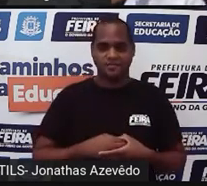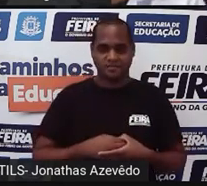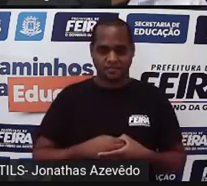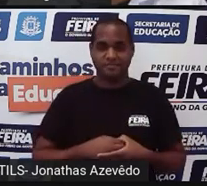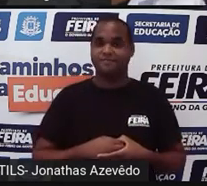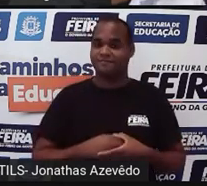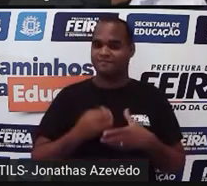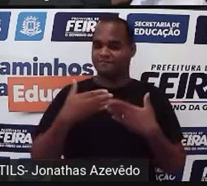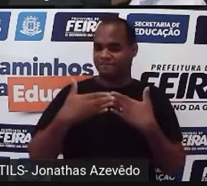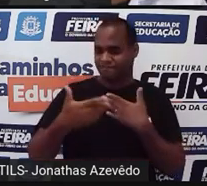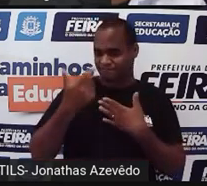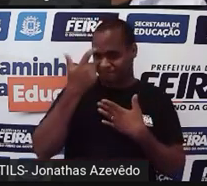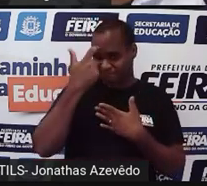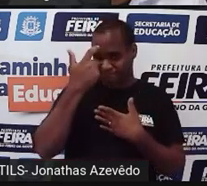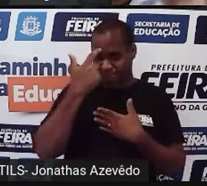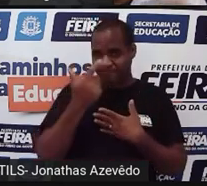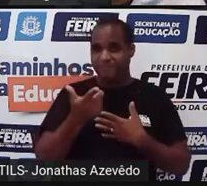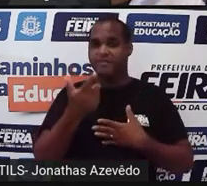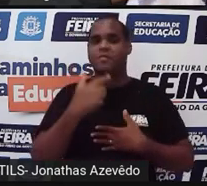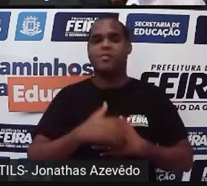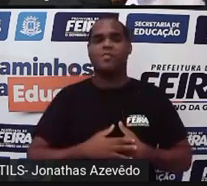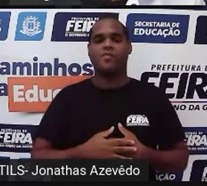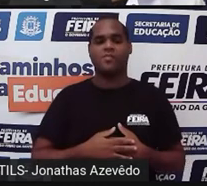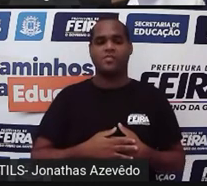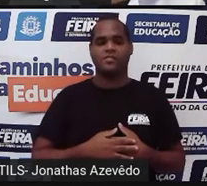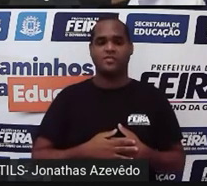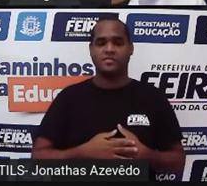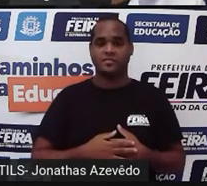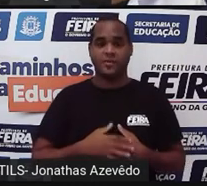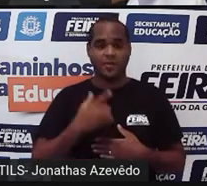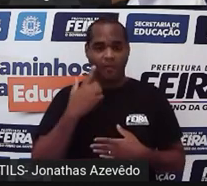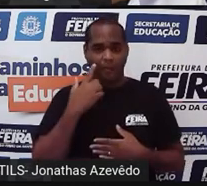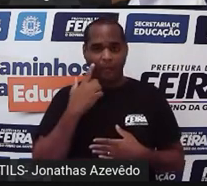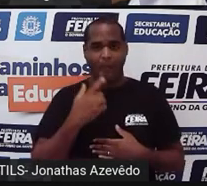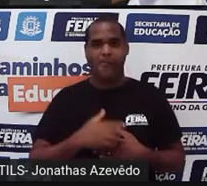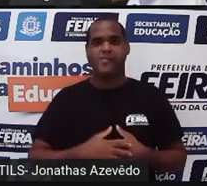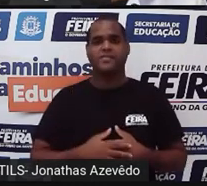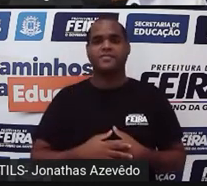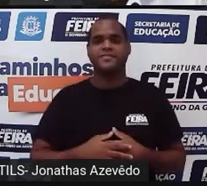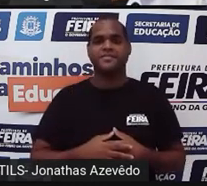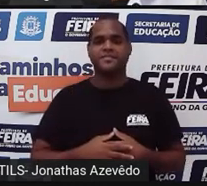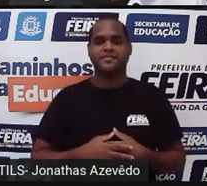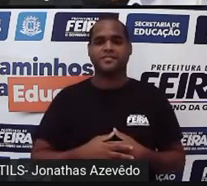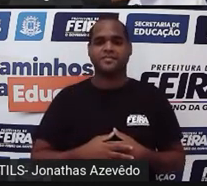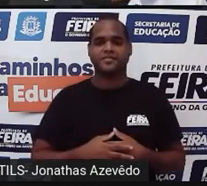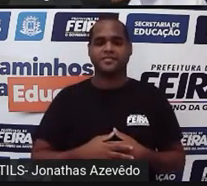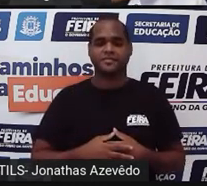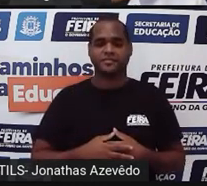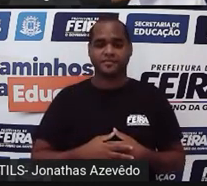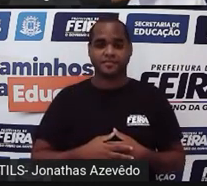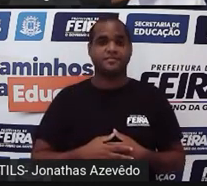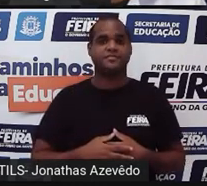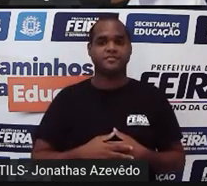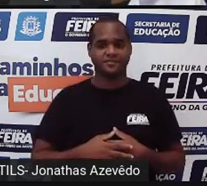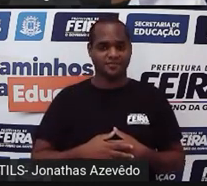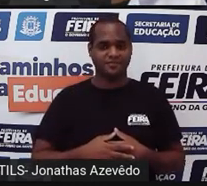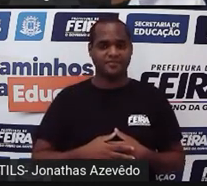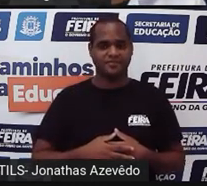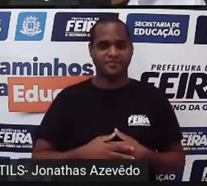eu vou seguir o raciocínio dessa maneira, ó. Vou continuar pensando assim. Então, como,